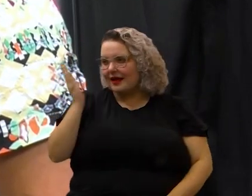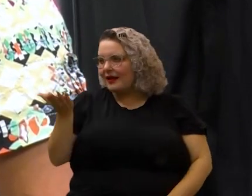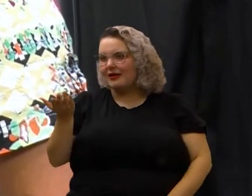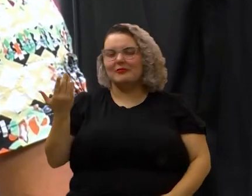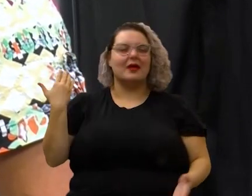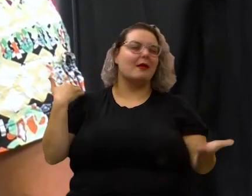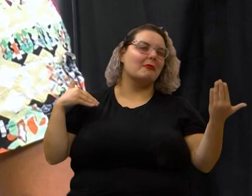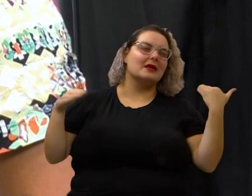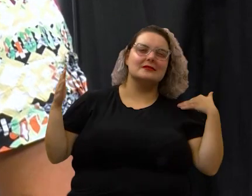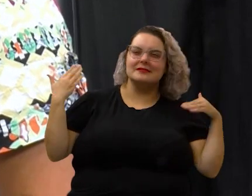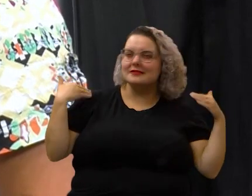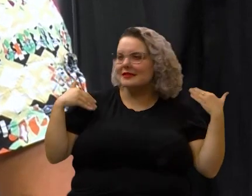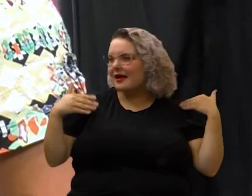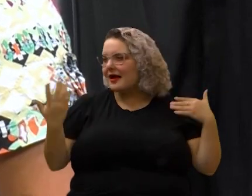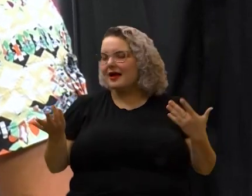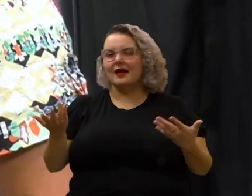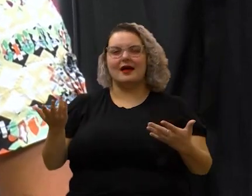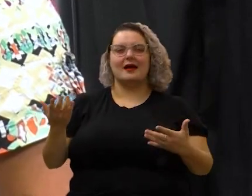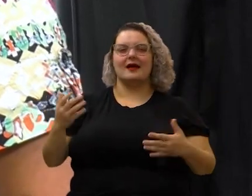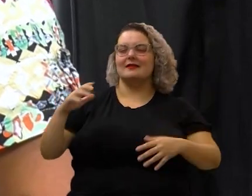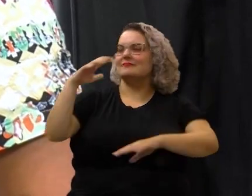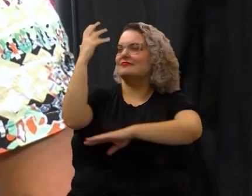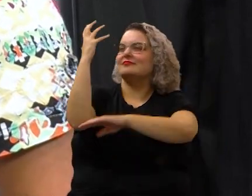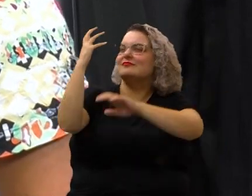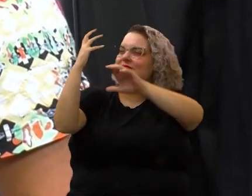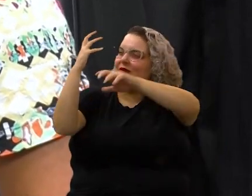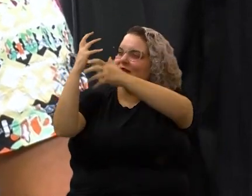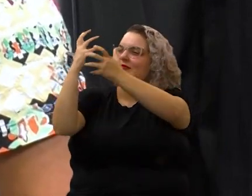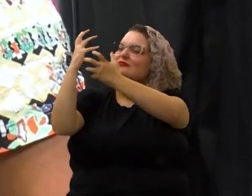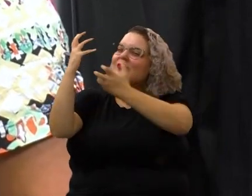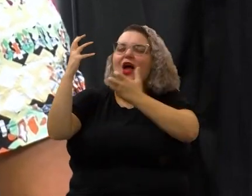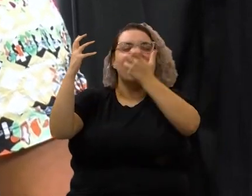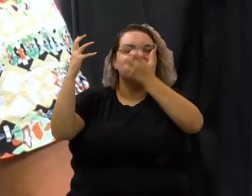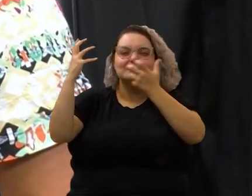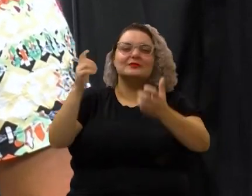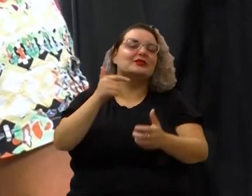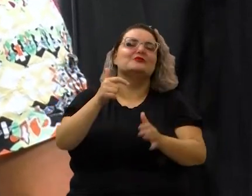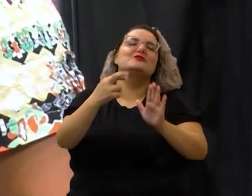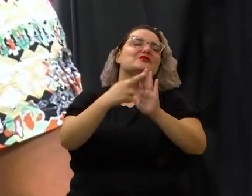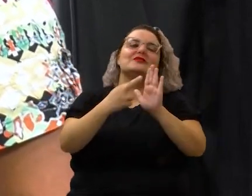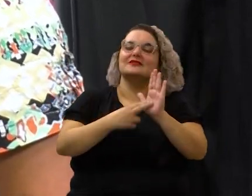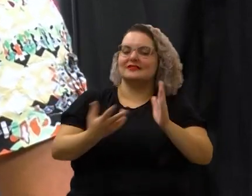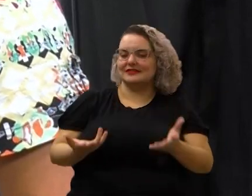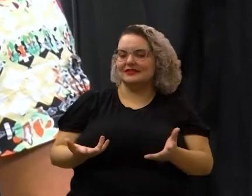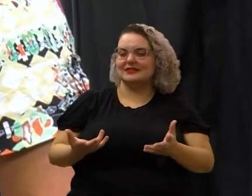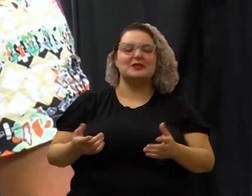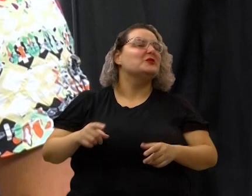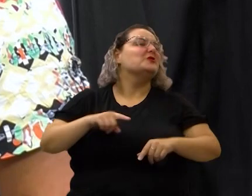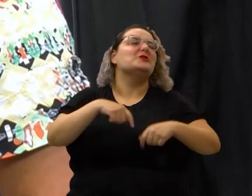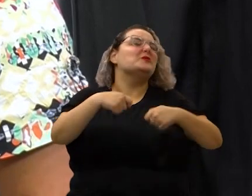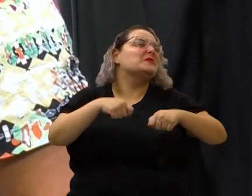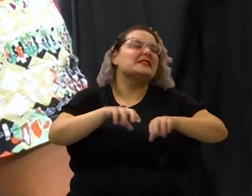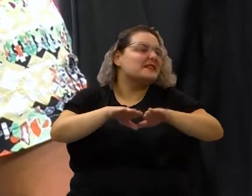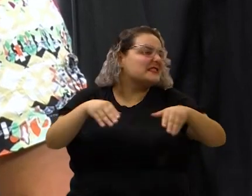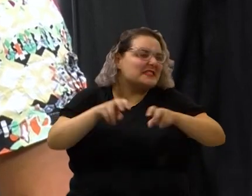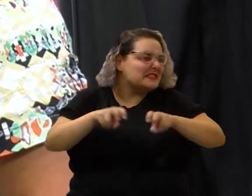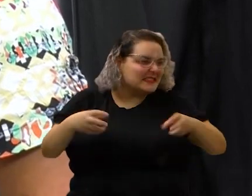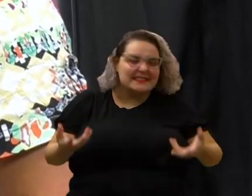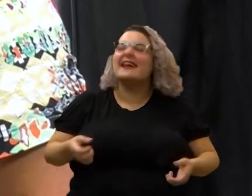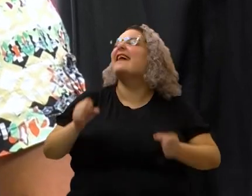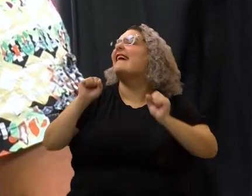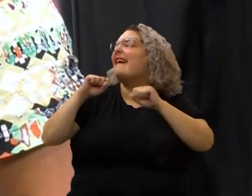gente saía e pegava fruta no pé. E não tinha muita regra. E podia Não precisava sentar na mesa. Não precisava sentar na